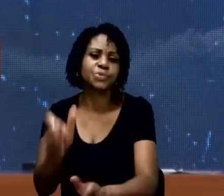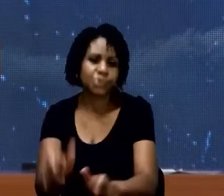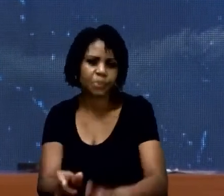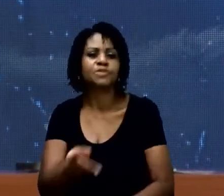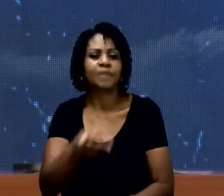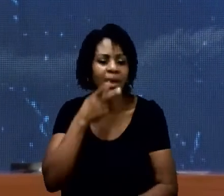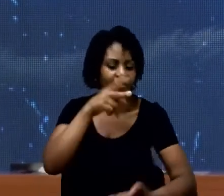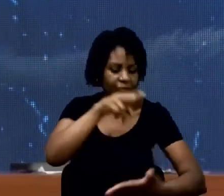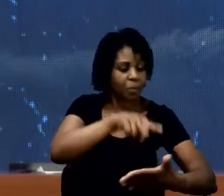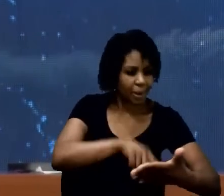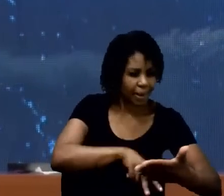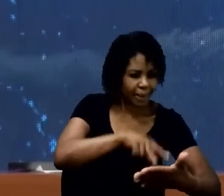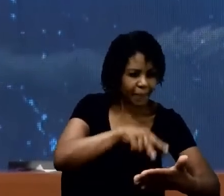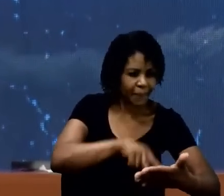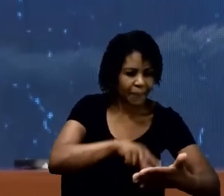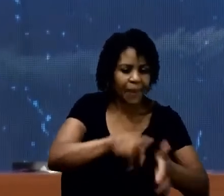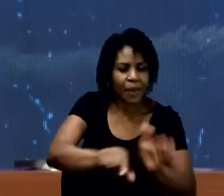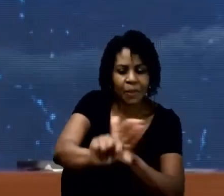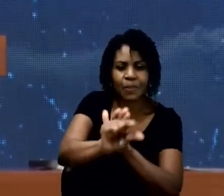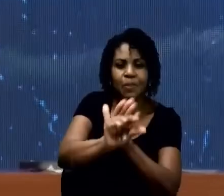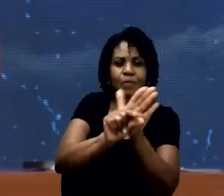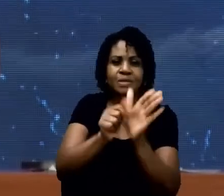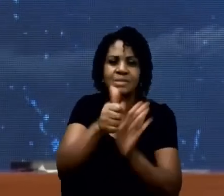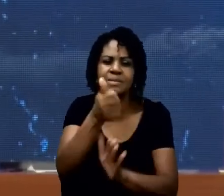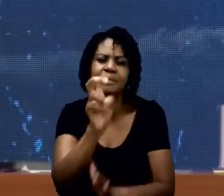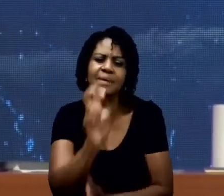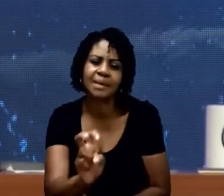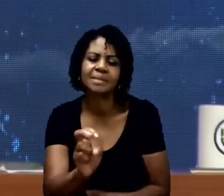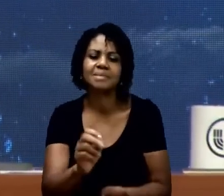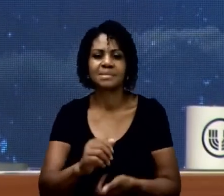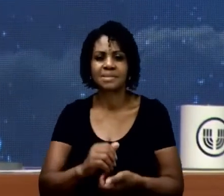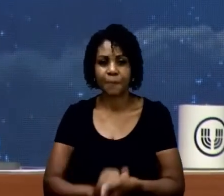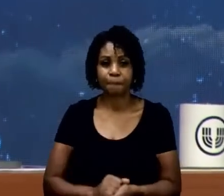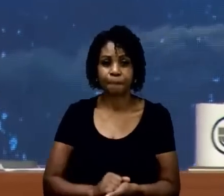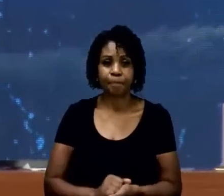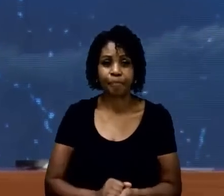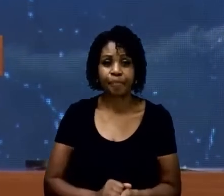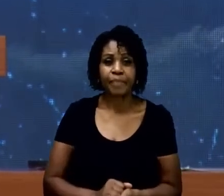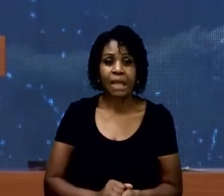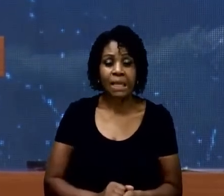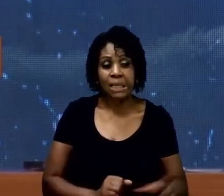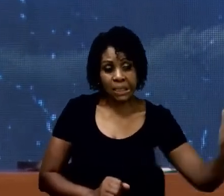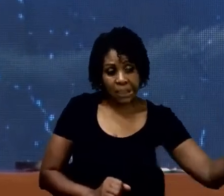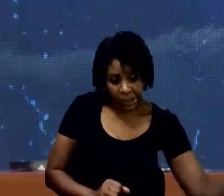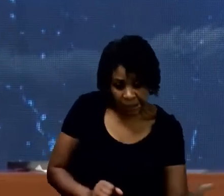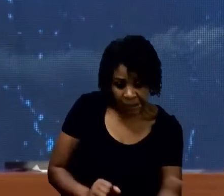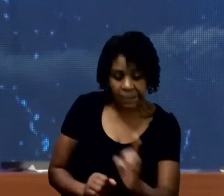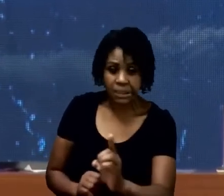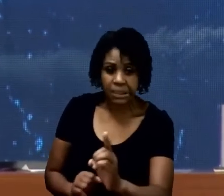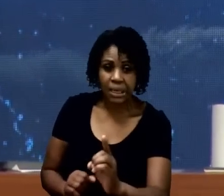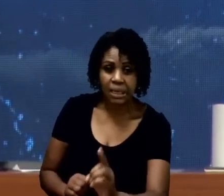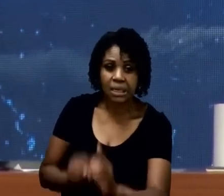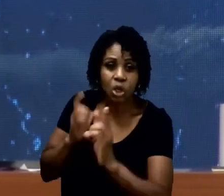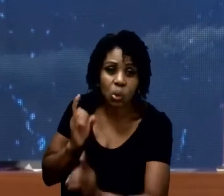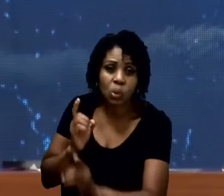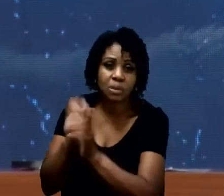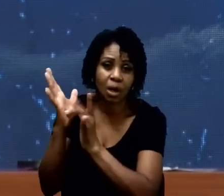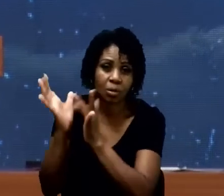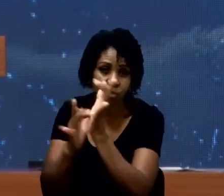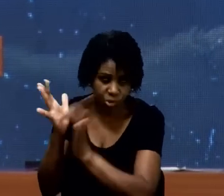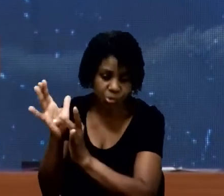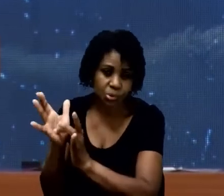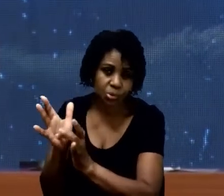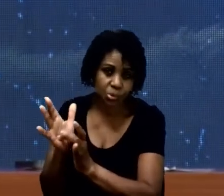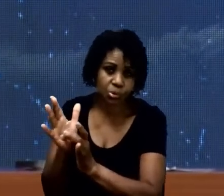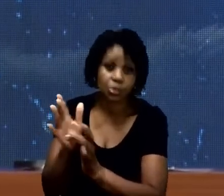Eu quero que você leia comigo. No versículo 15. Indo ter com Jesus. Viram o endemoniado.